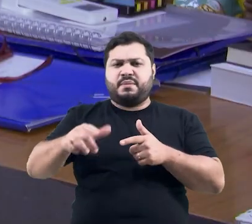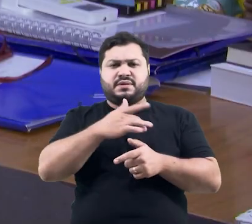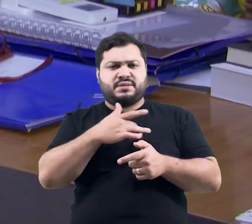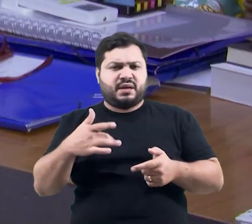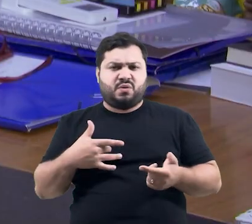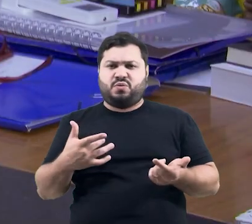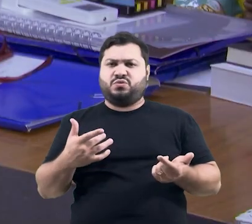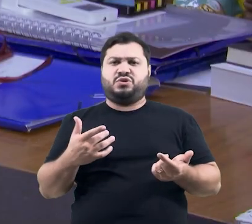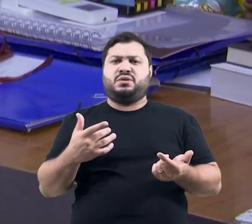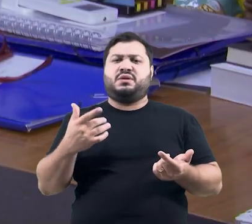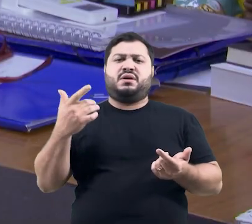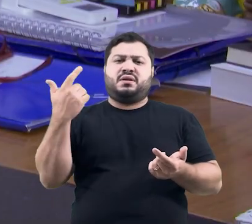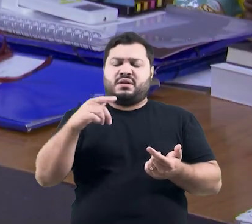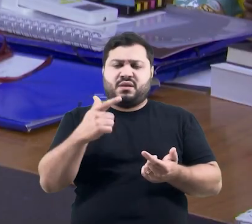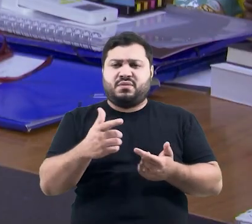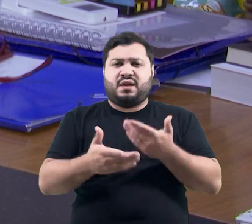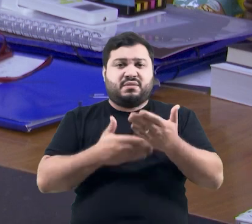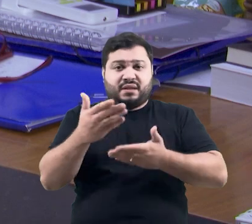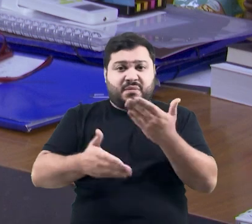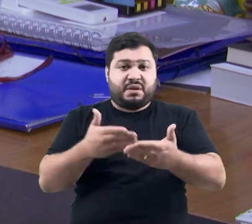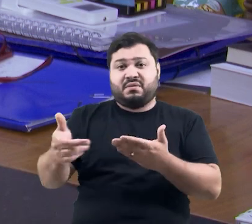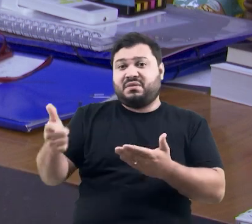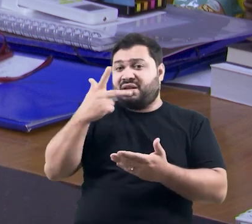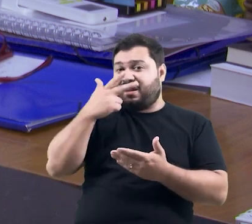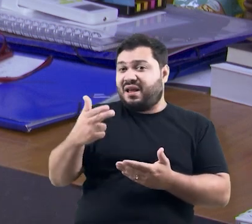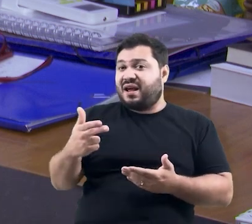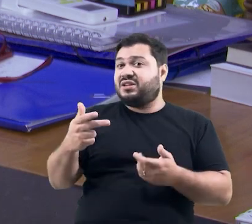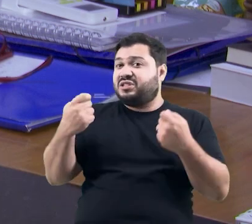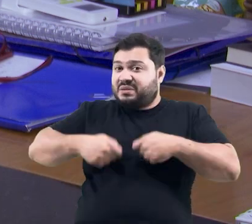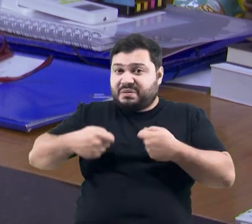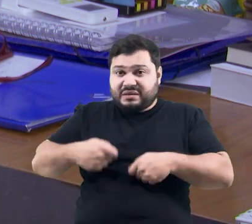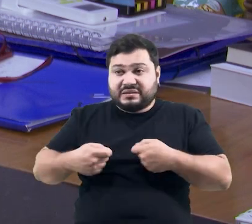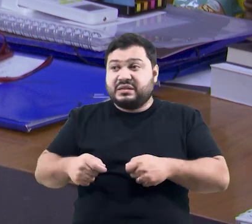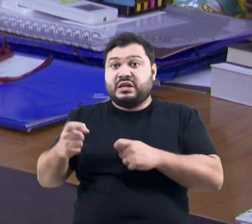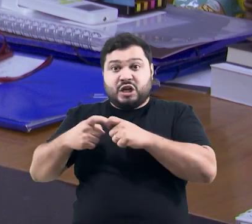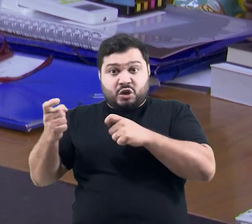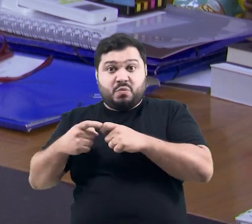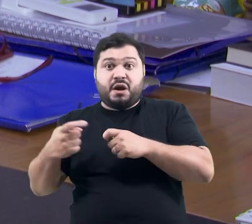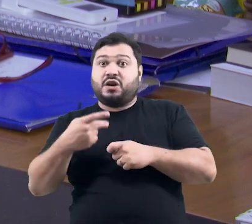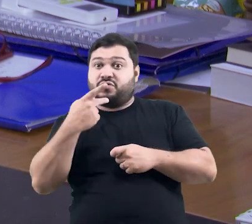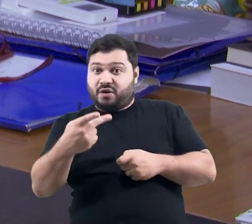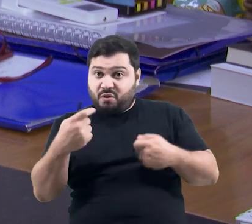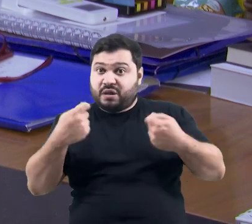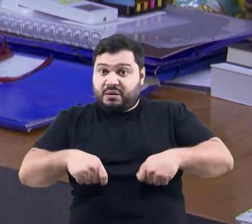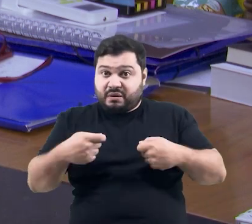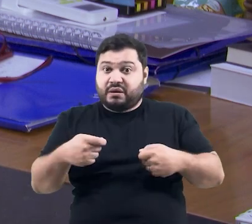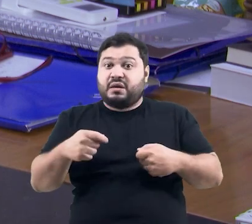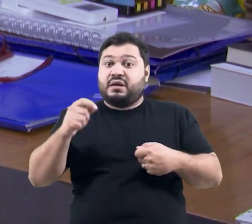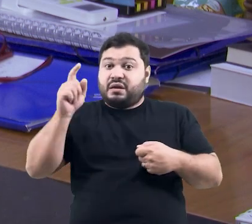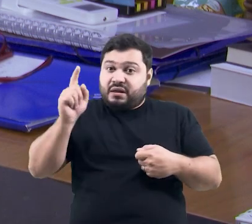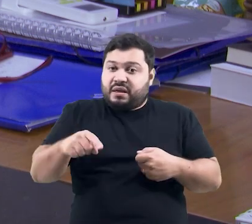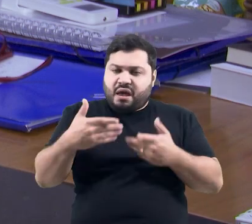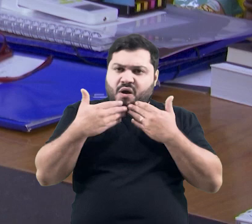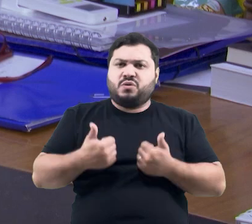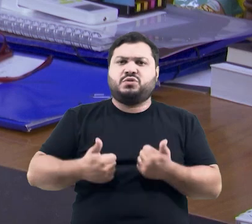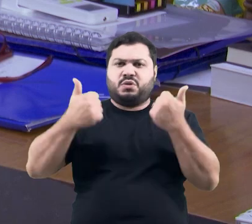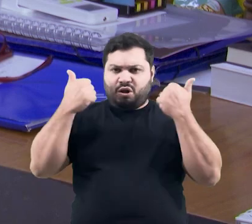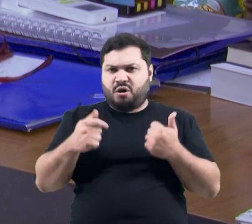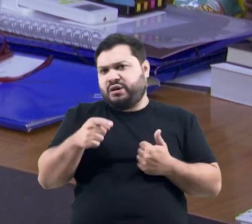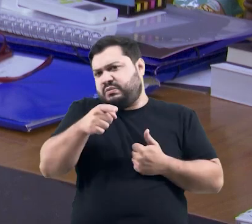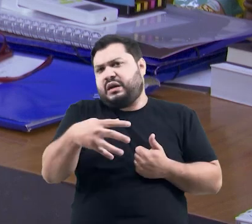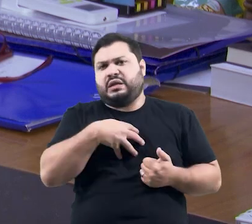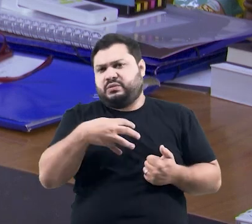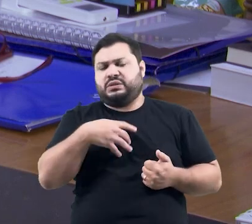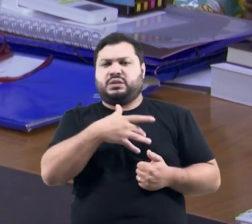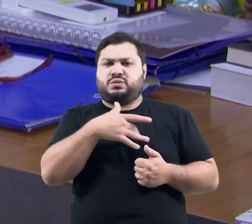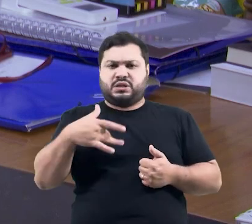está com um problema de saúde, que não está obtendo o tratamento que ele acha que ele necessita, que os médicos dele disseram que são